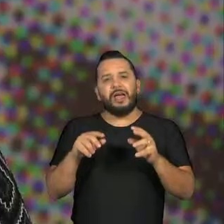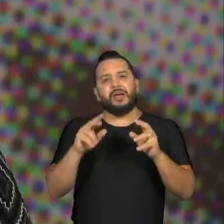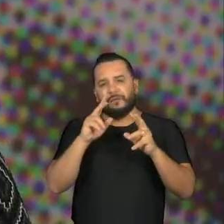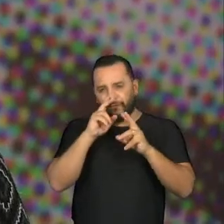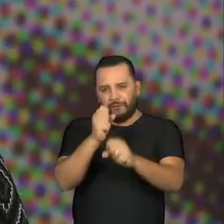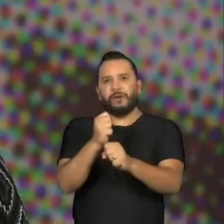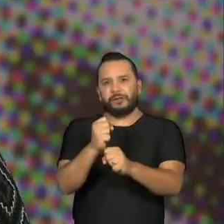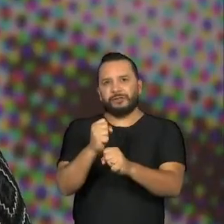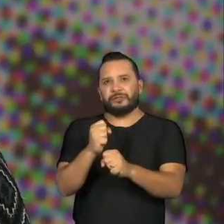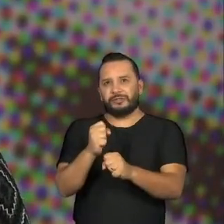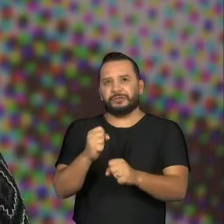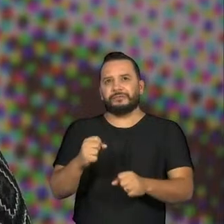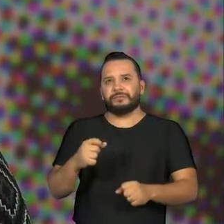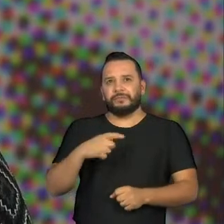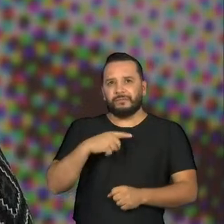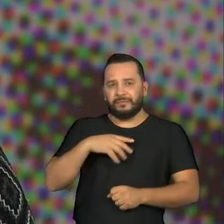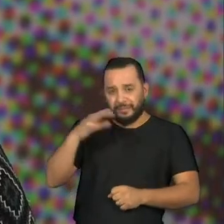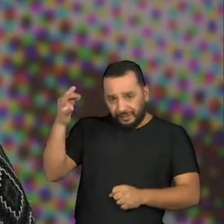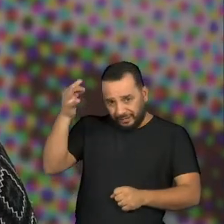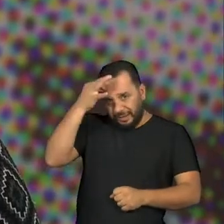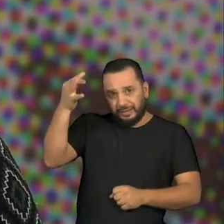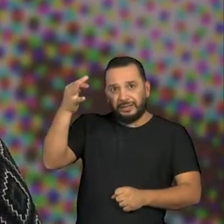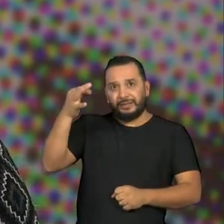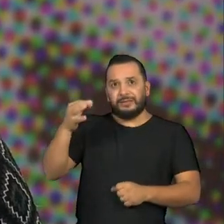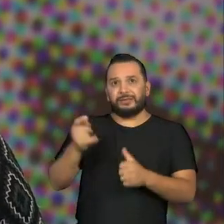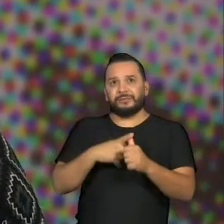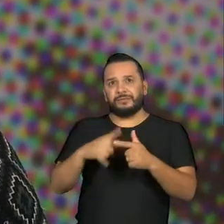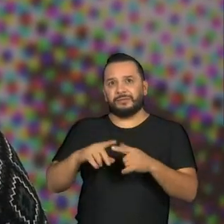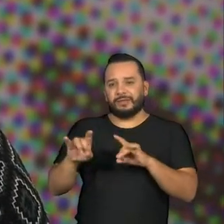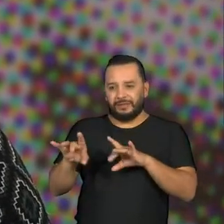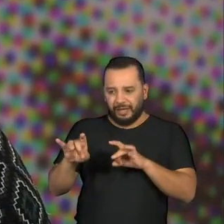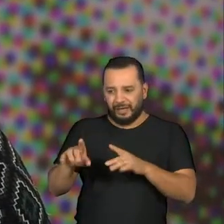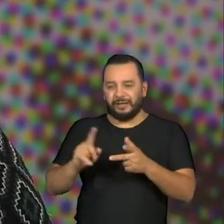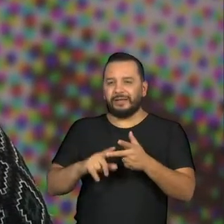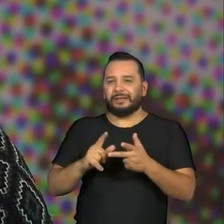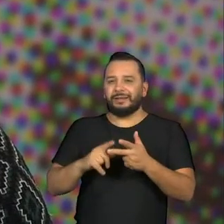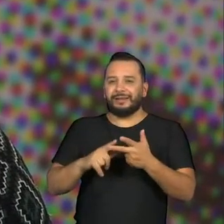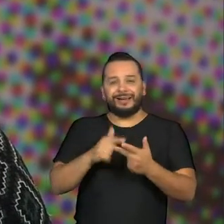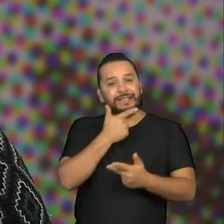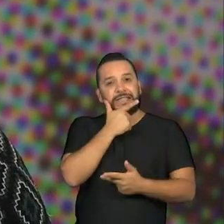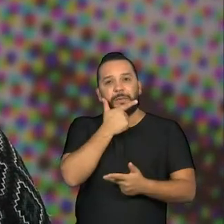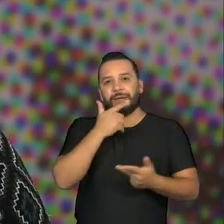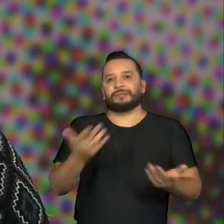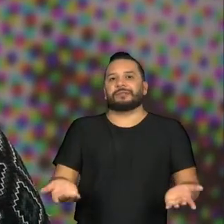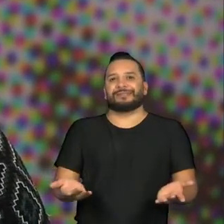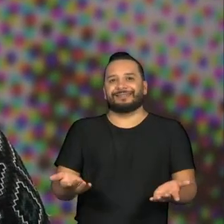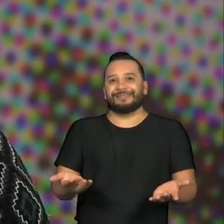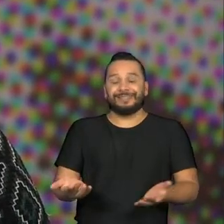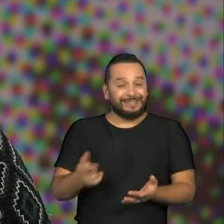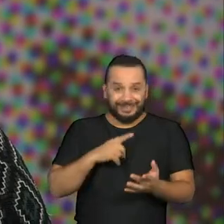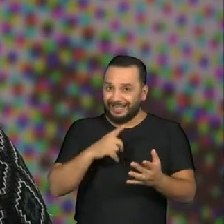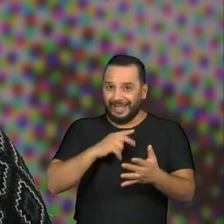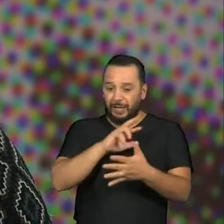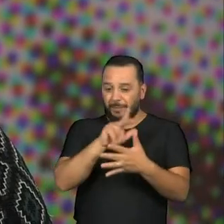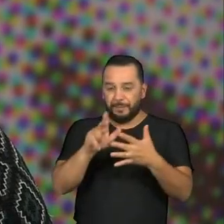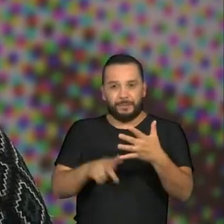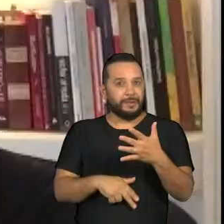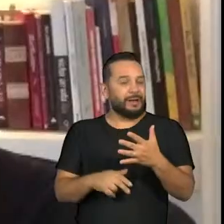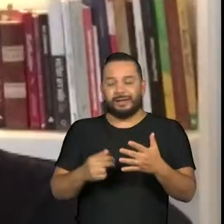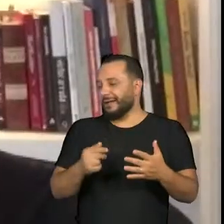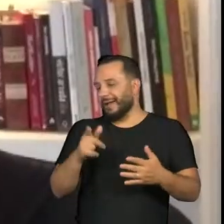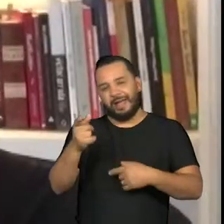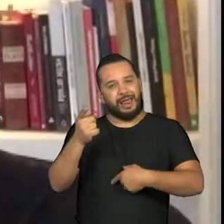forte. Talento, técnica e carisma. Quando você tem isso, sai de